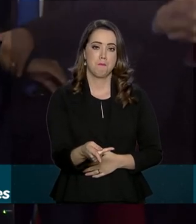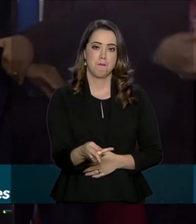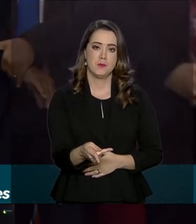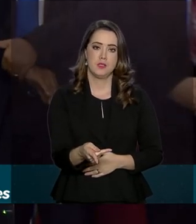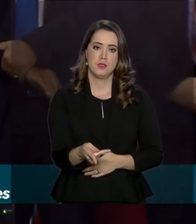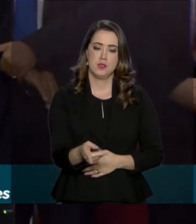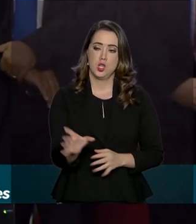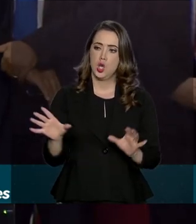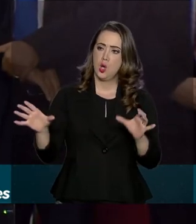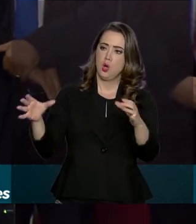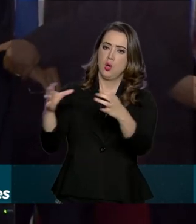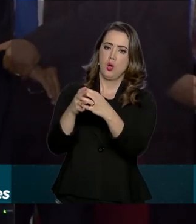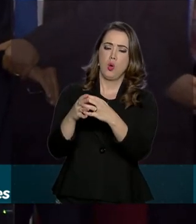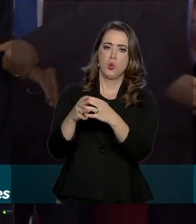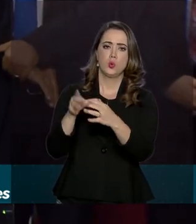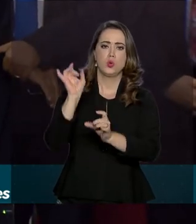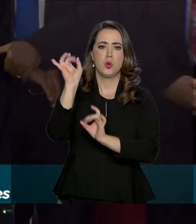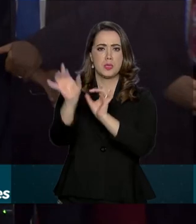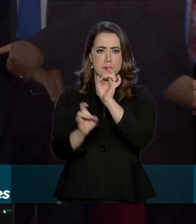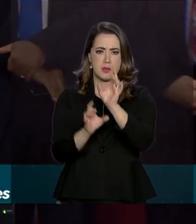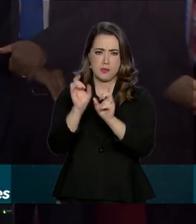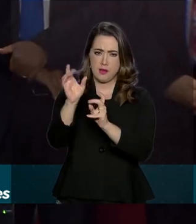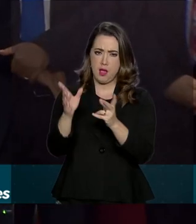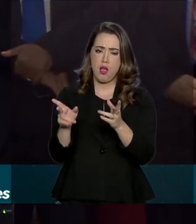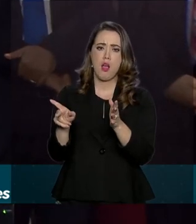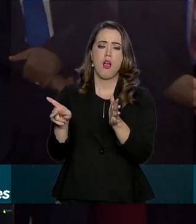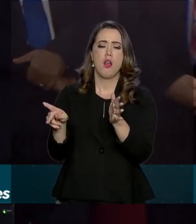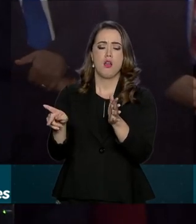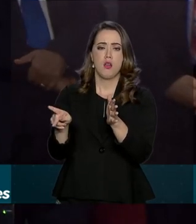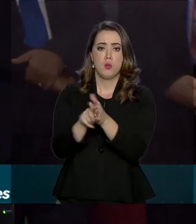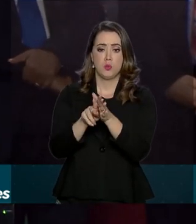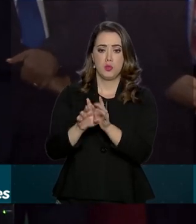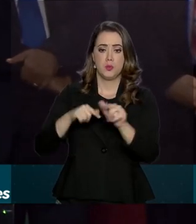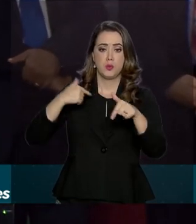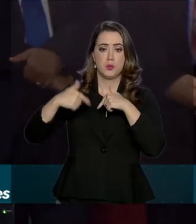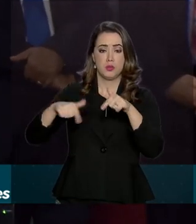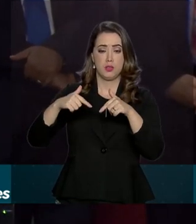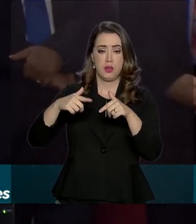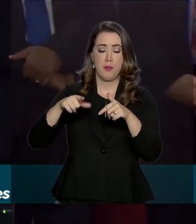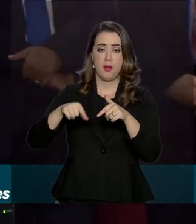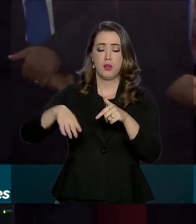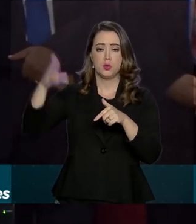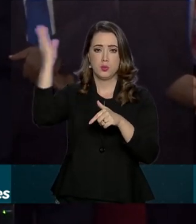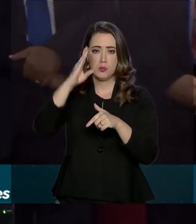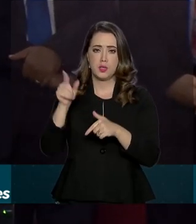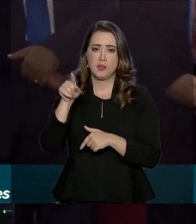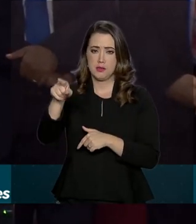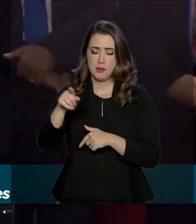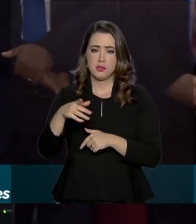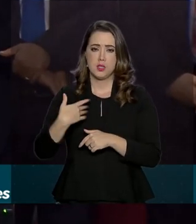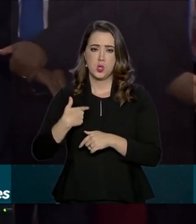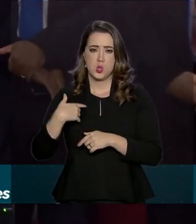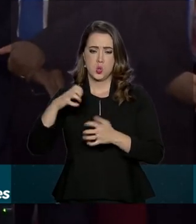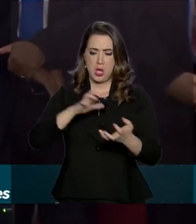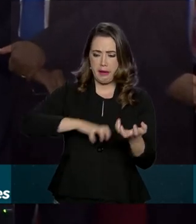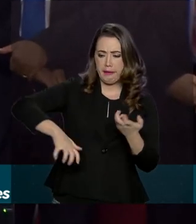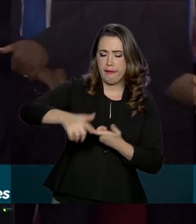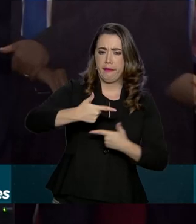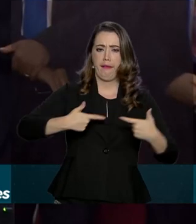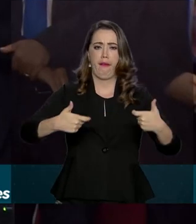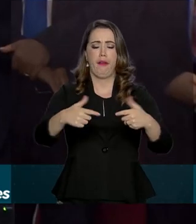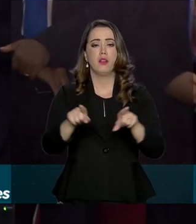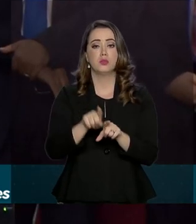ao integrante da Força Expedicionária Brasileira, Tenente Coronel Bini, o seu sacrifício e dos